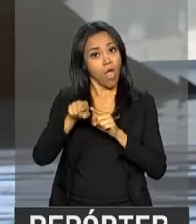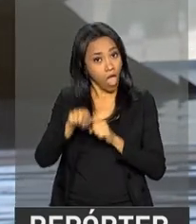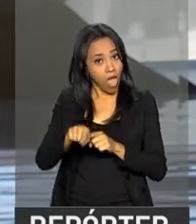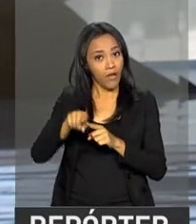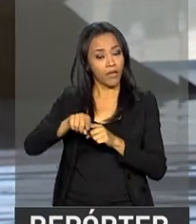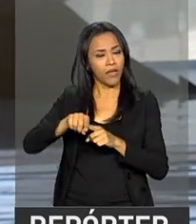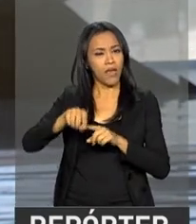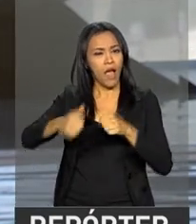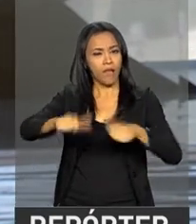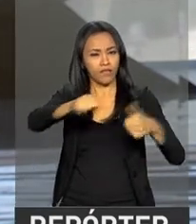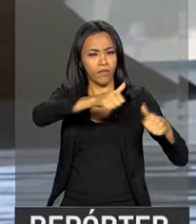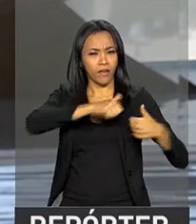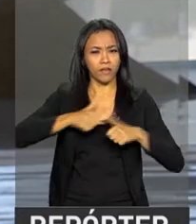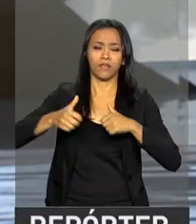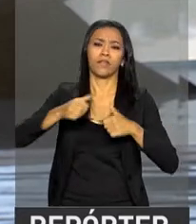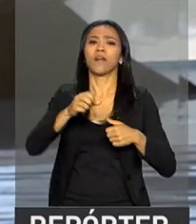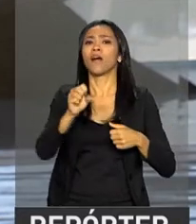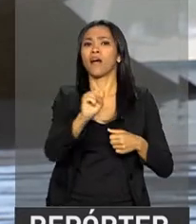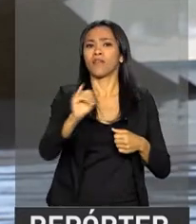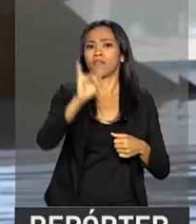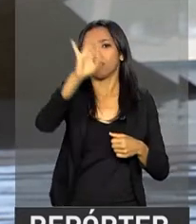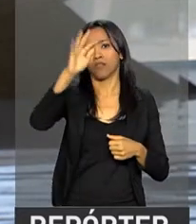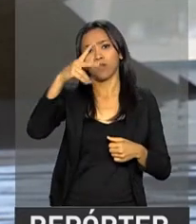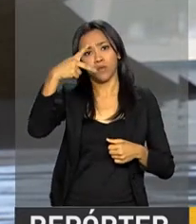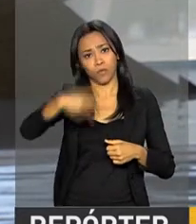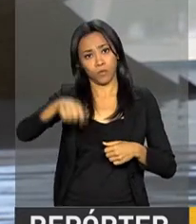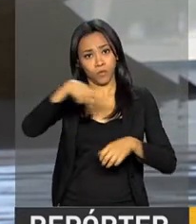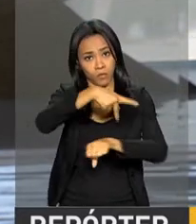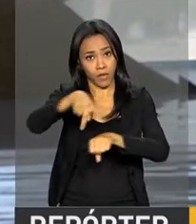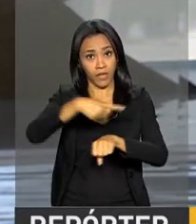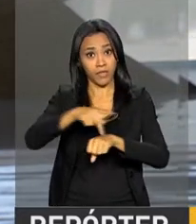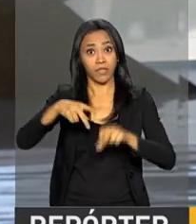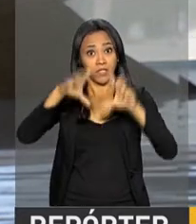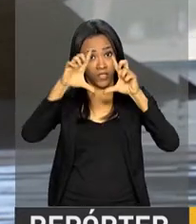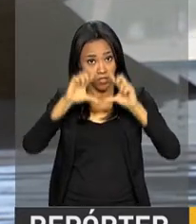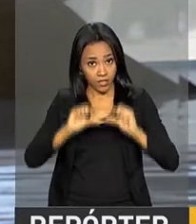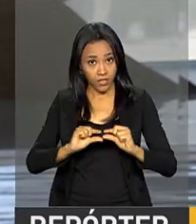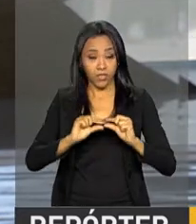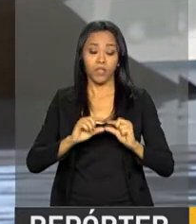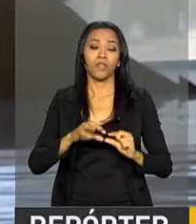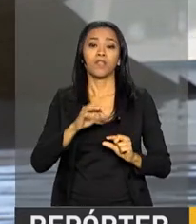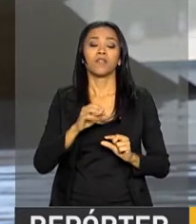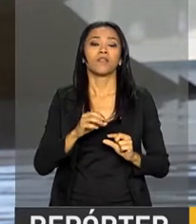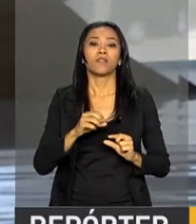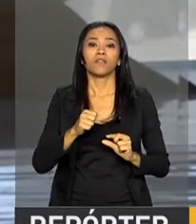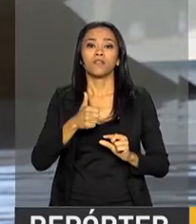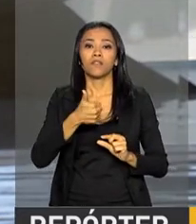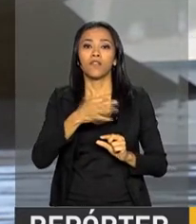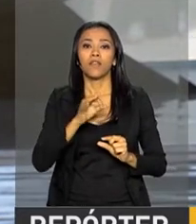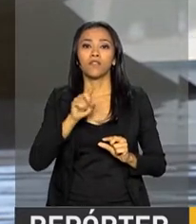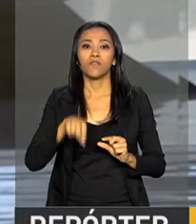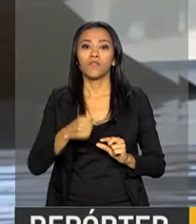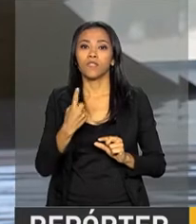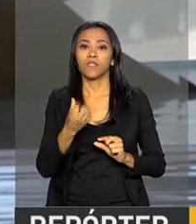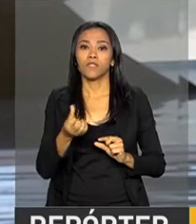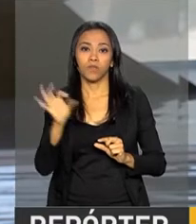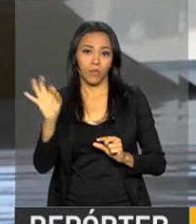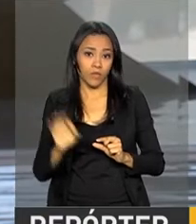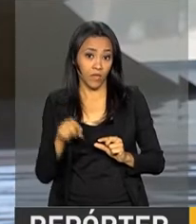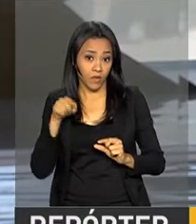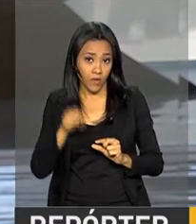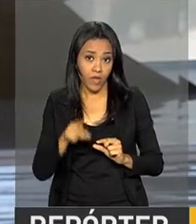inflação oficial no país desacelerou para 0,16 por cento em setembro com esse resultado